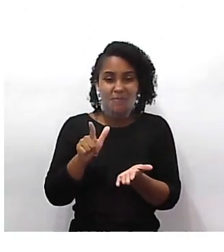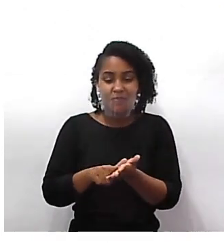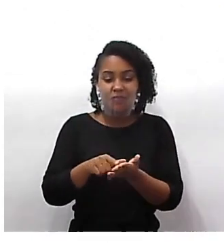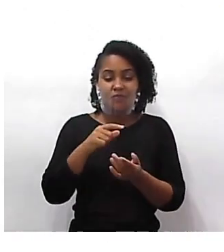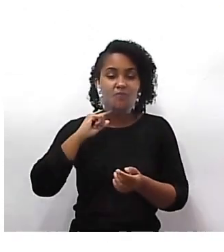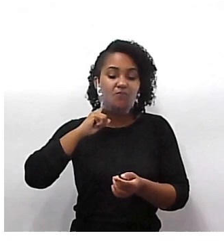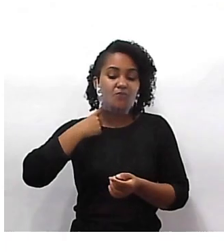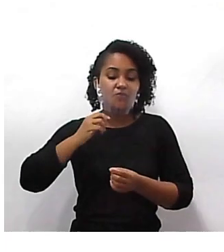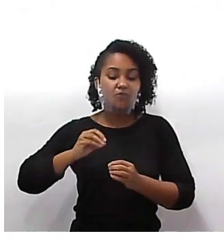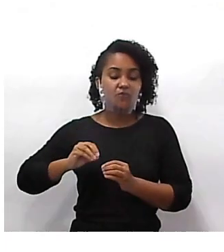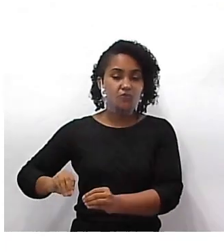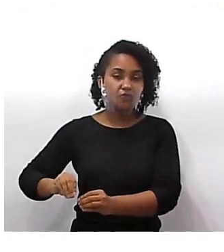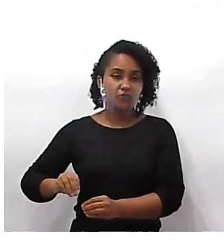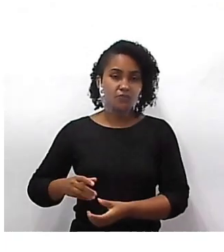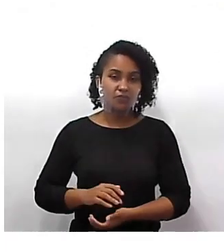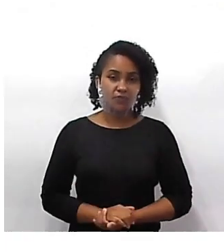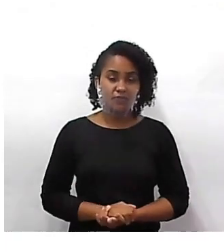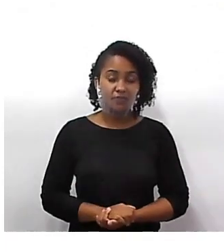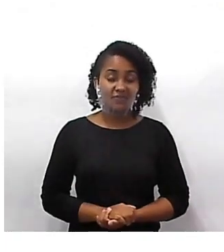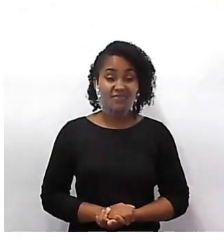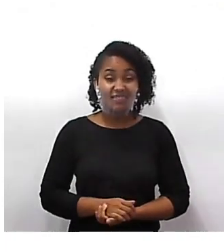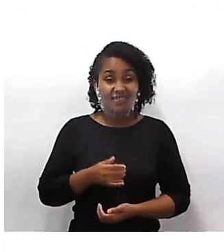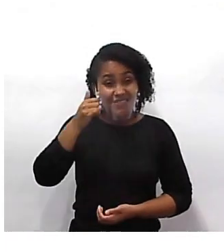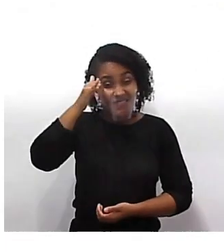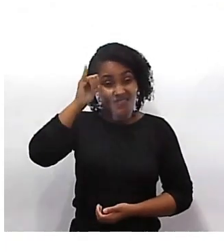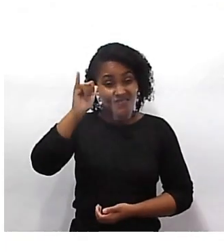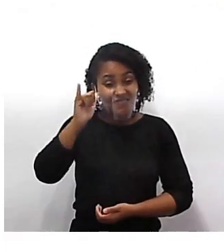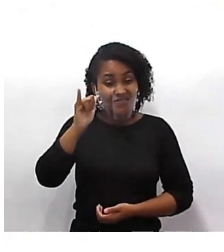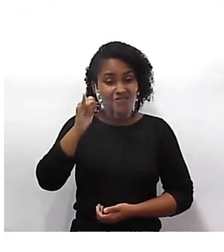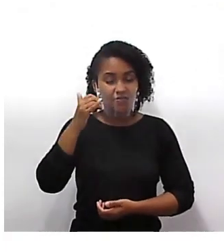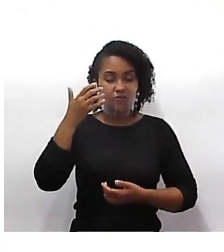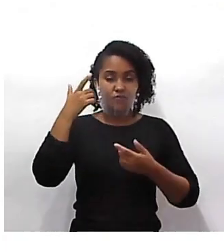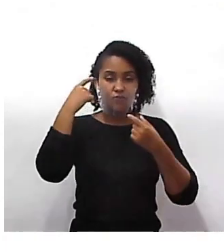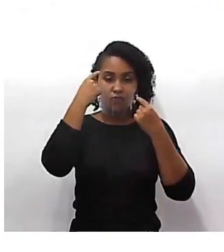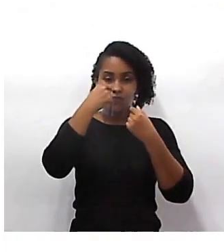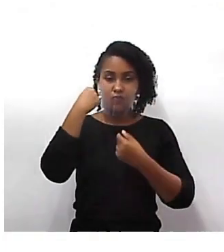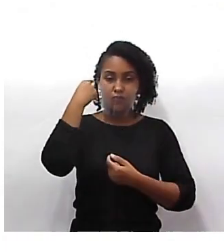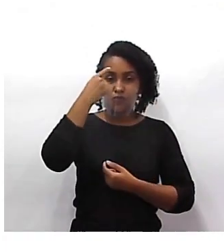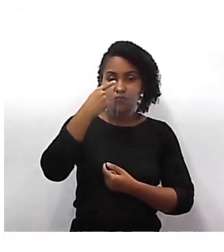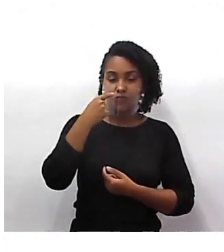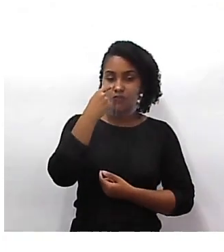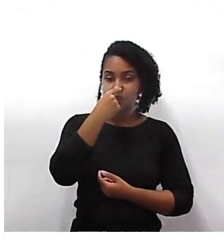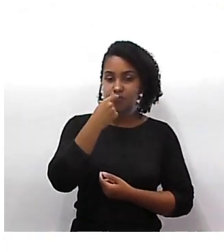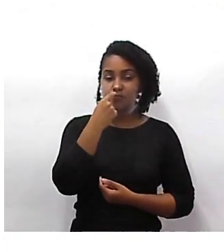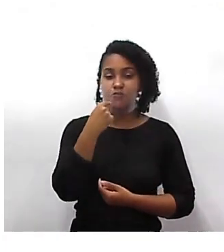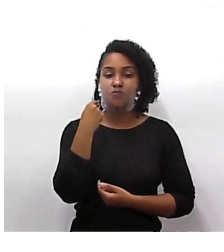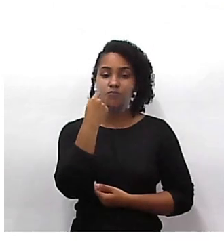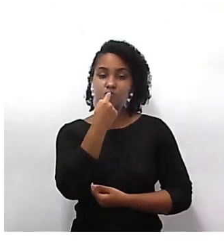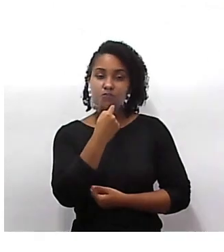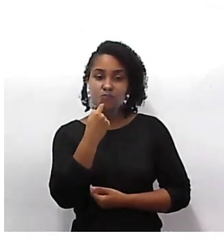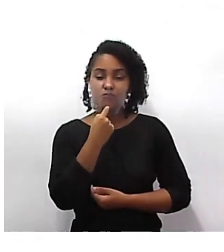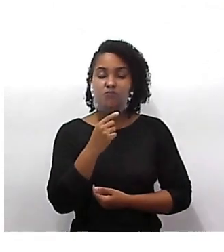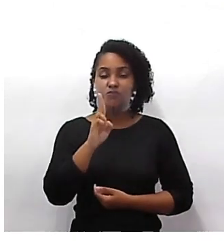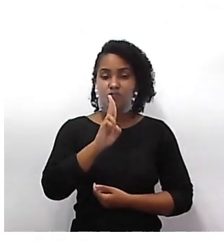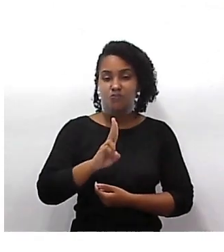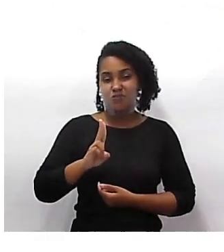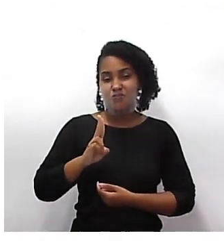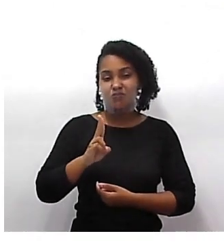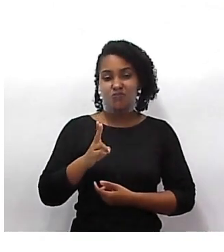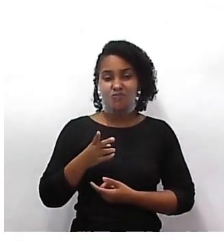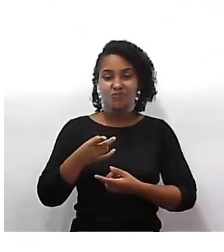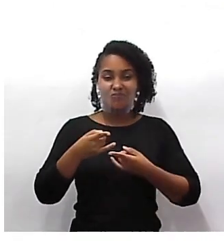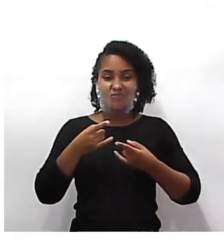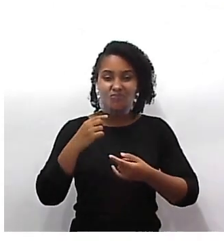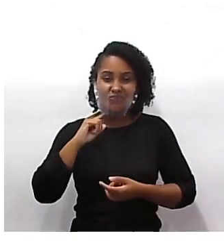jogá-lo no lixo. Evitar tocar nos seus olhos, nariz e boca com as mãos não